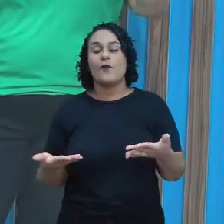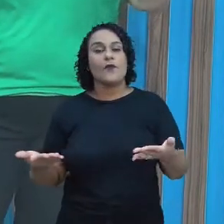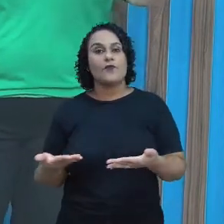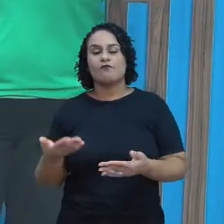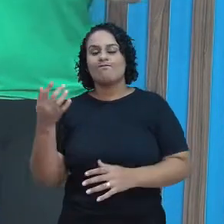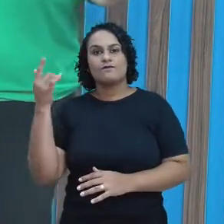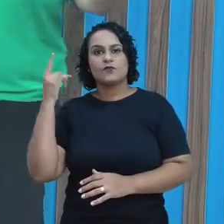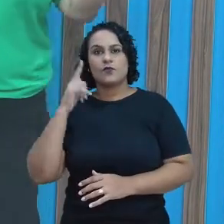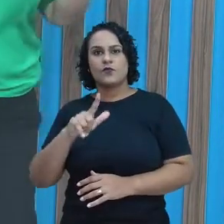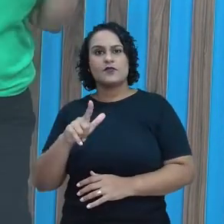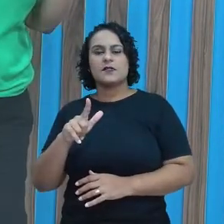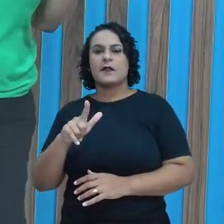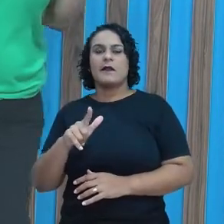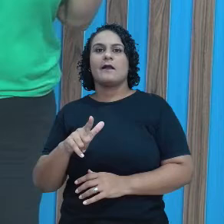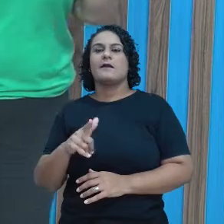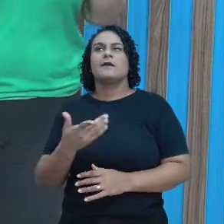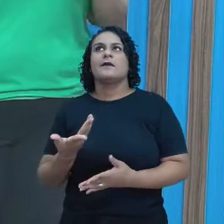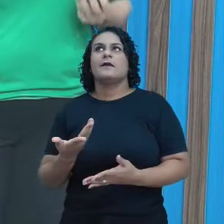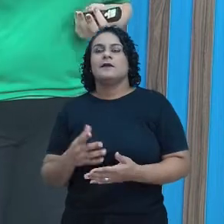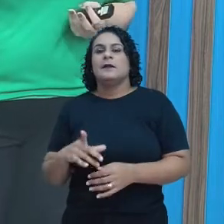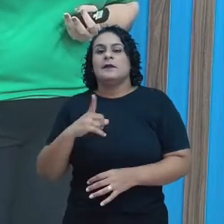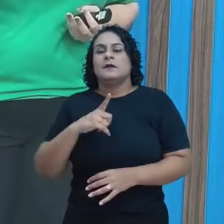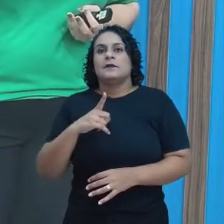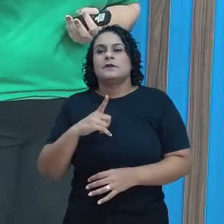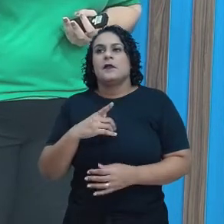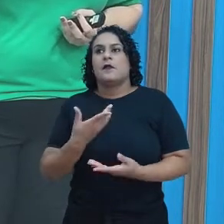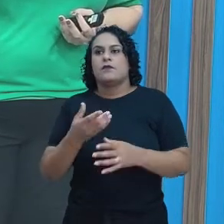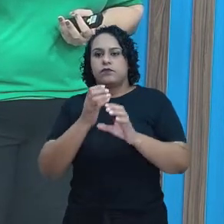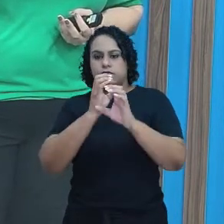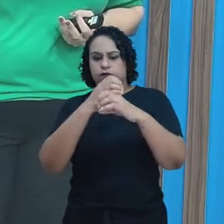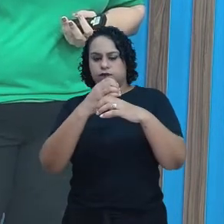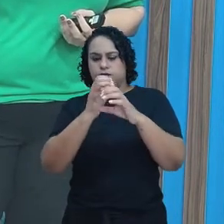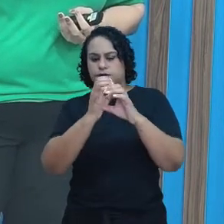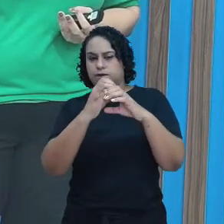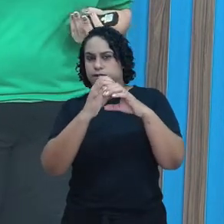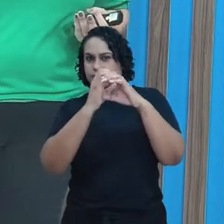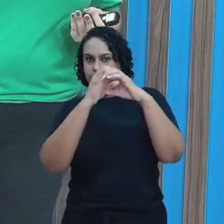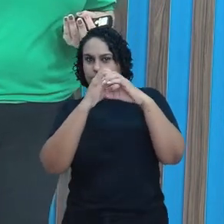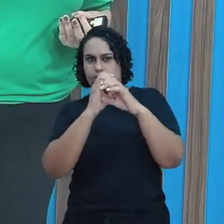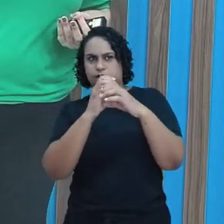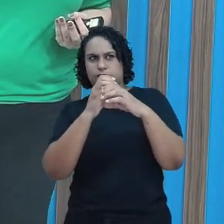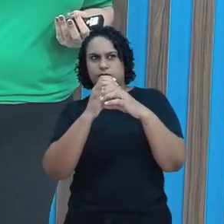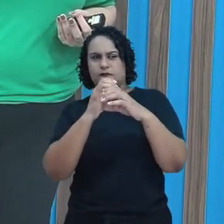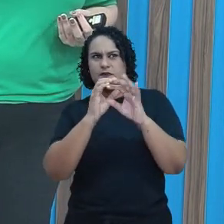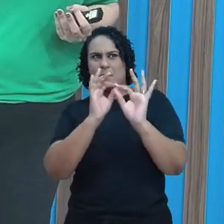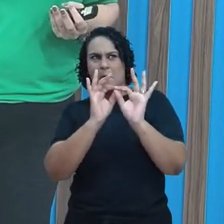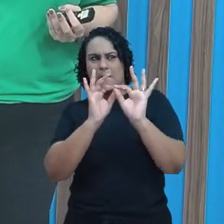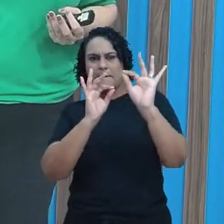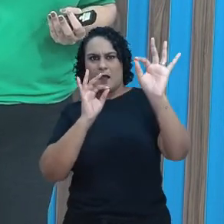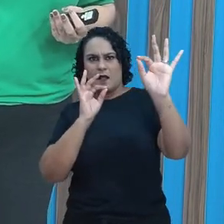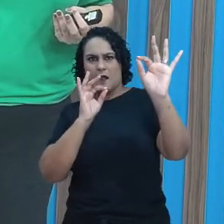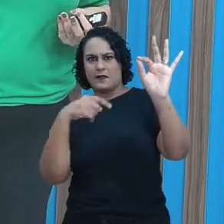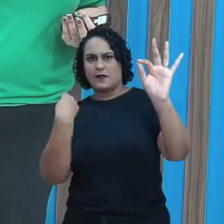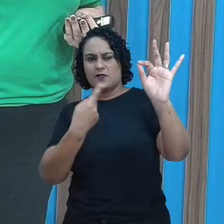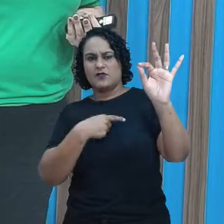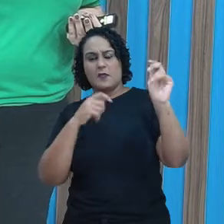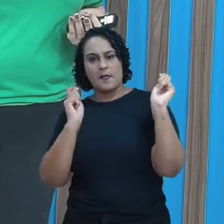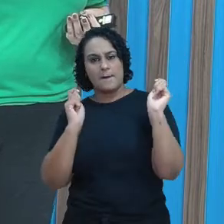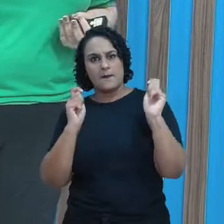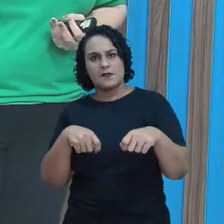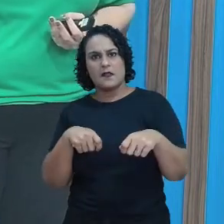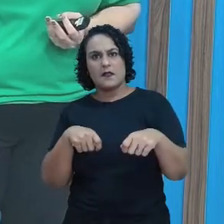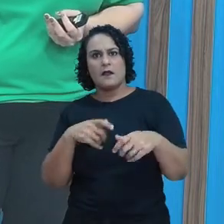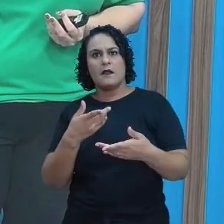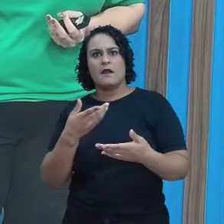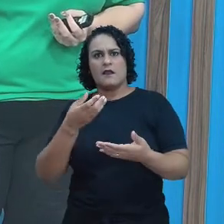consegue se distanciar, ter um telescópio desse tão distante que a gente consiga